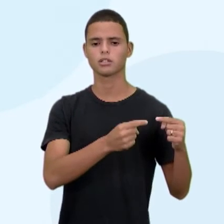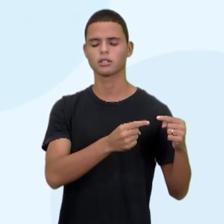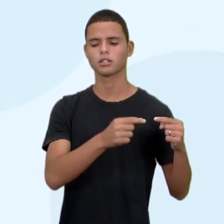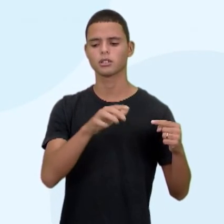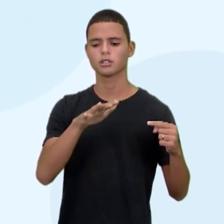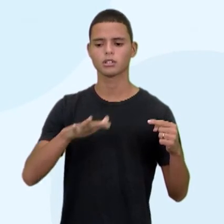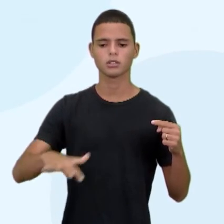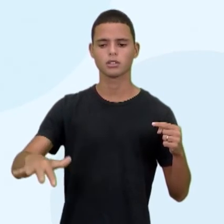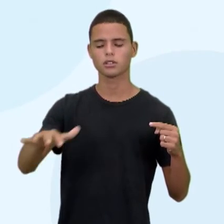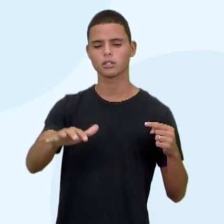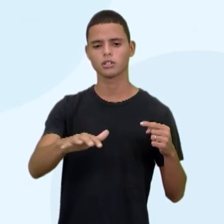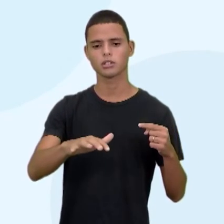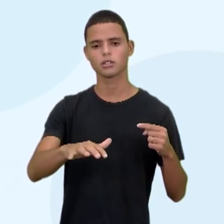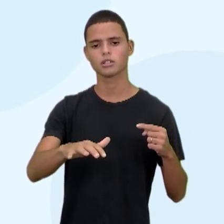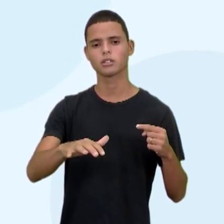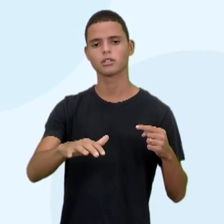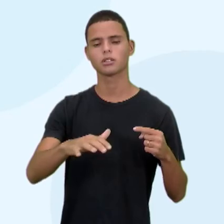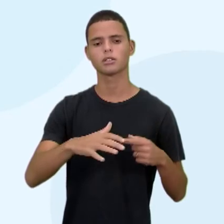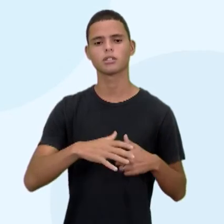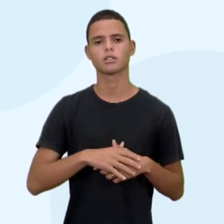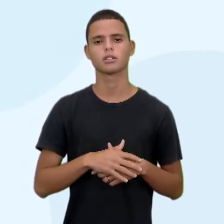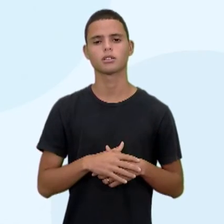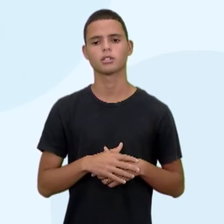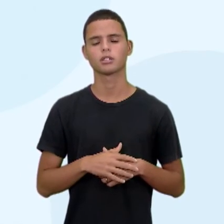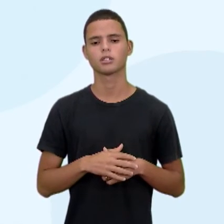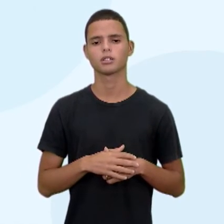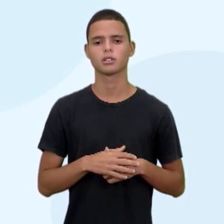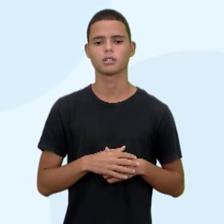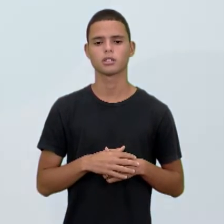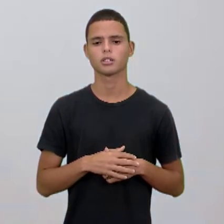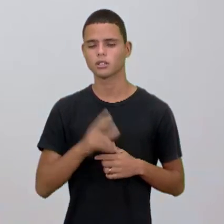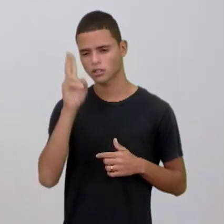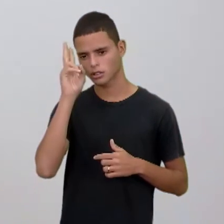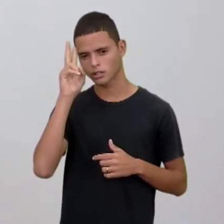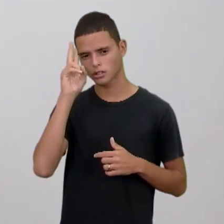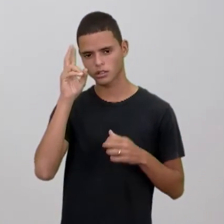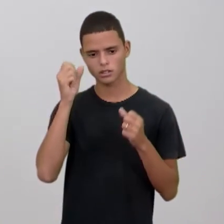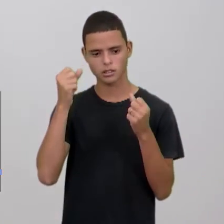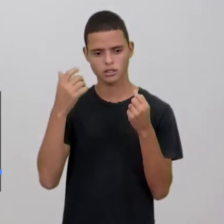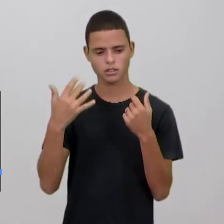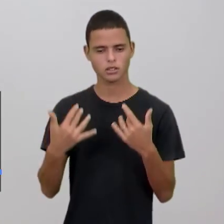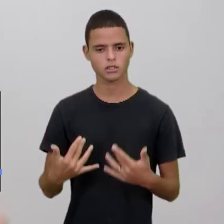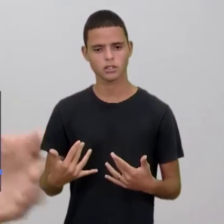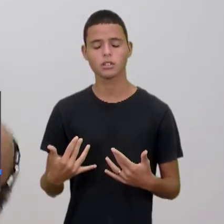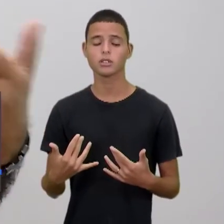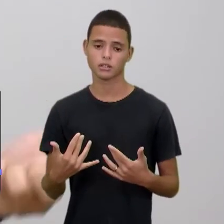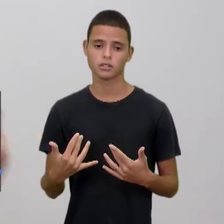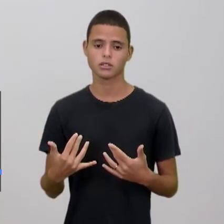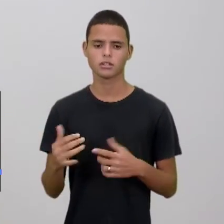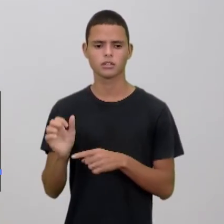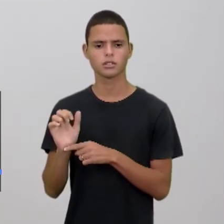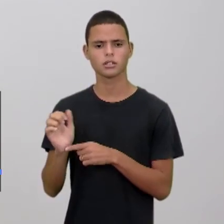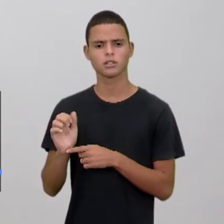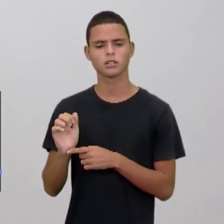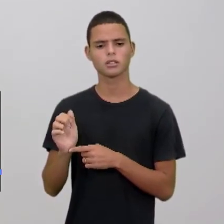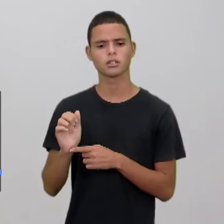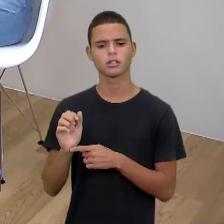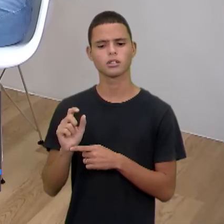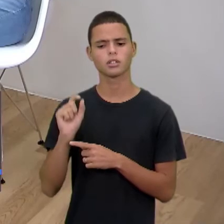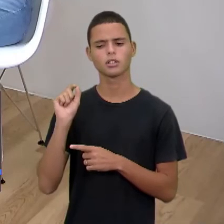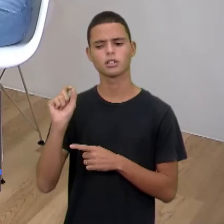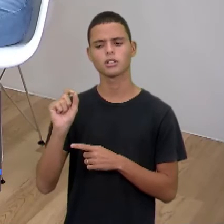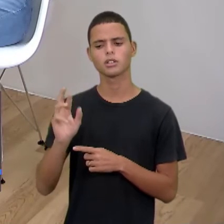Estado ausente, Pri, pelo menos a história mostra isso. Quando o Estado é ausente, você sabe quem passa a exercer o